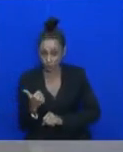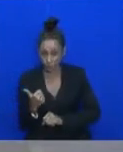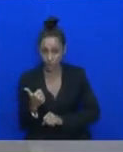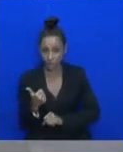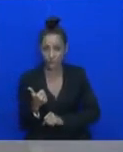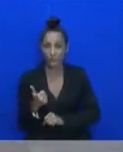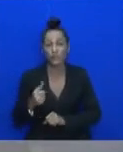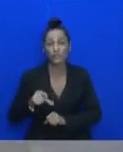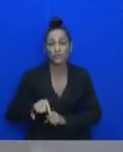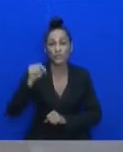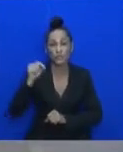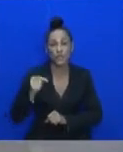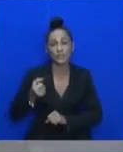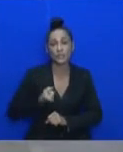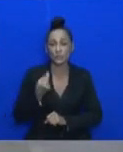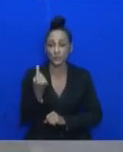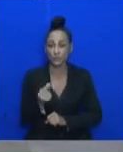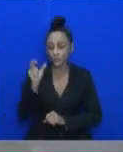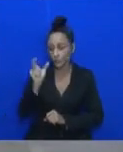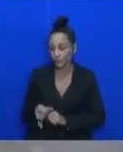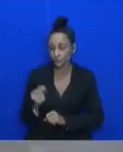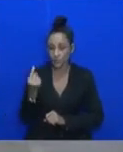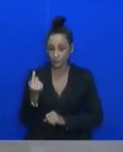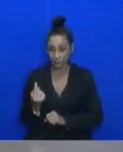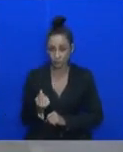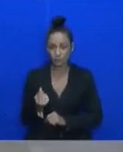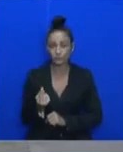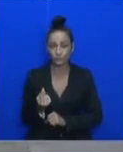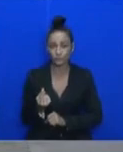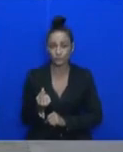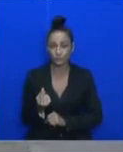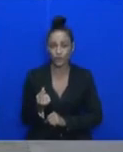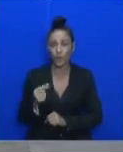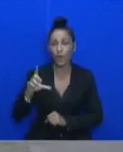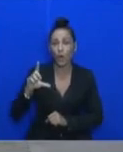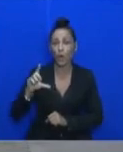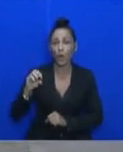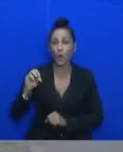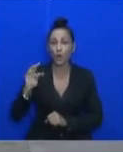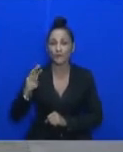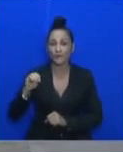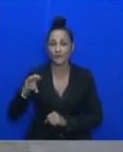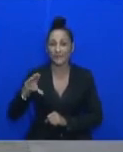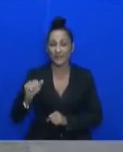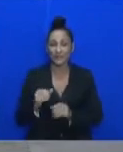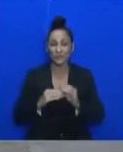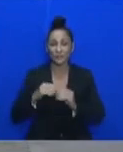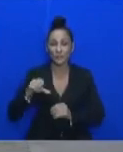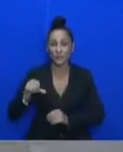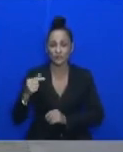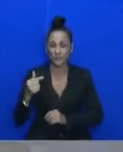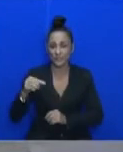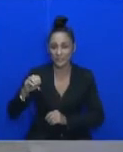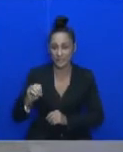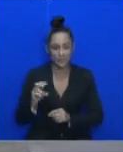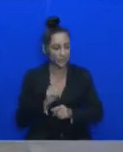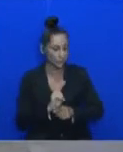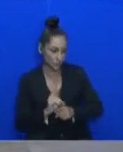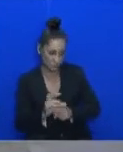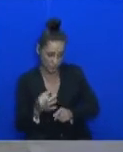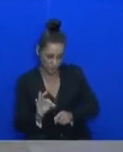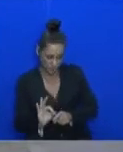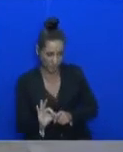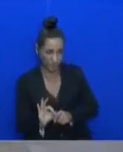foi a bola de número 1, que corresponde à coluna 1 da Loteca, concurso 970. Os